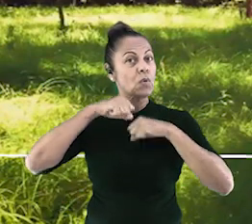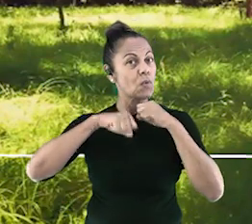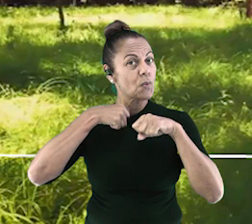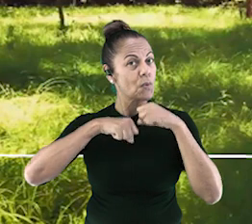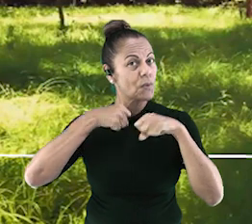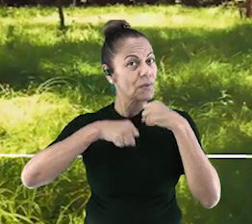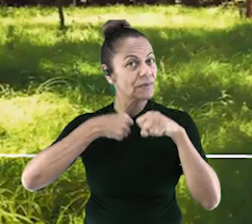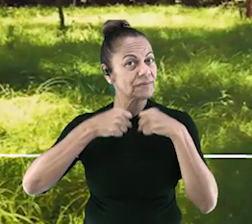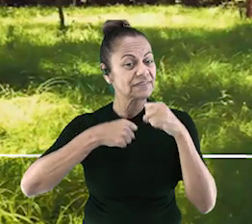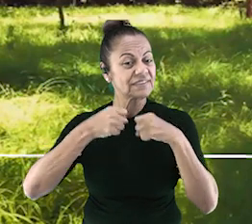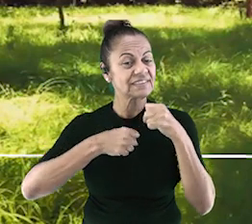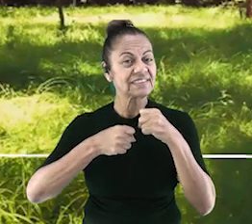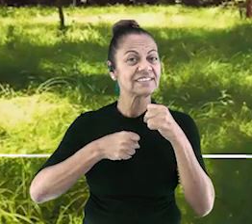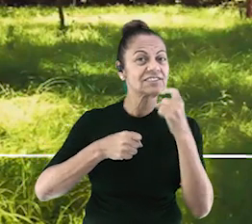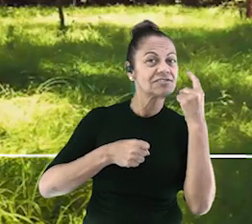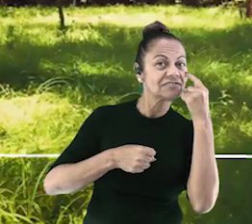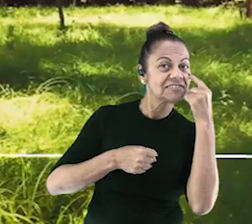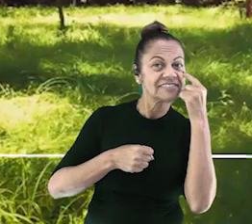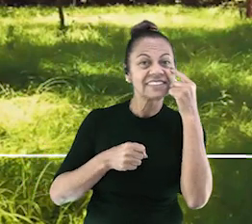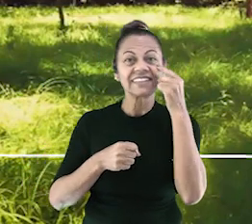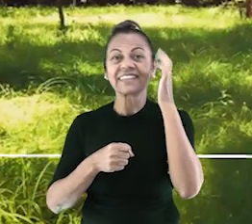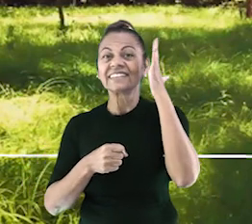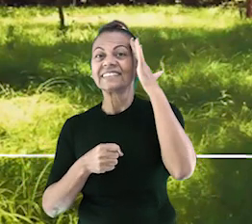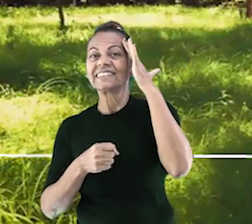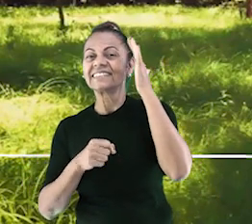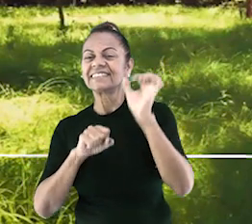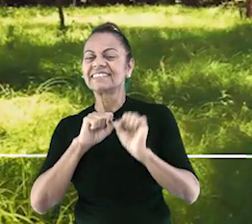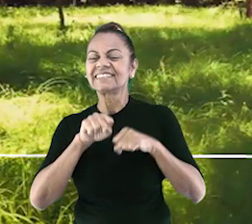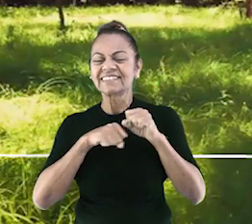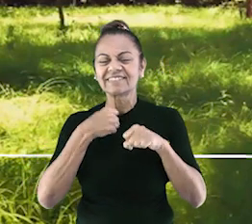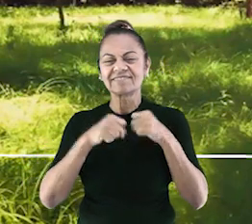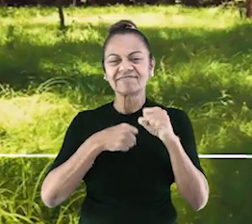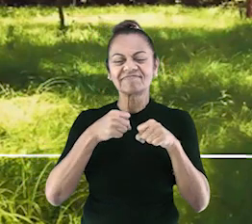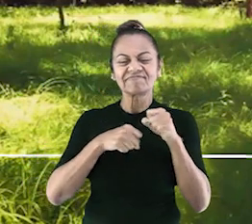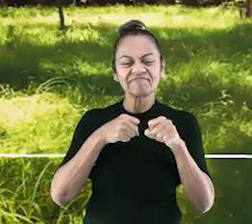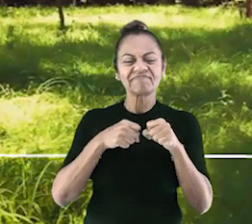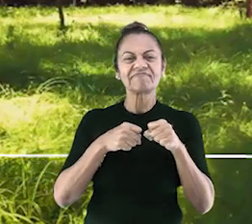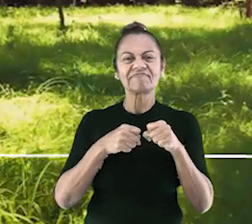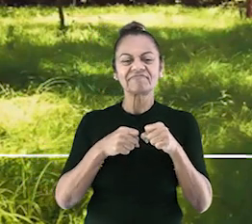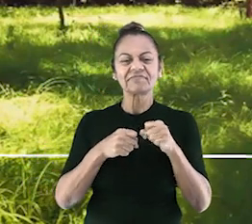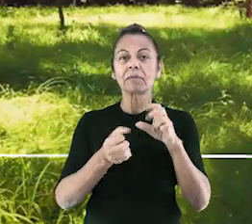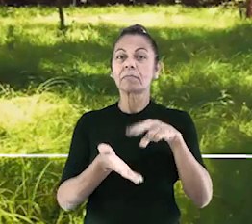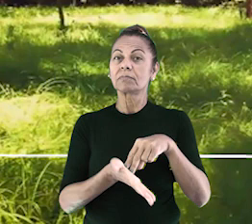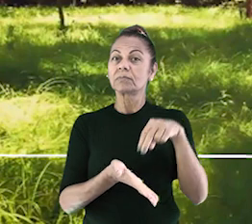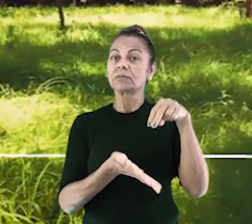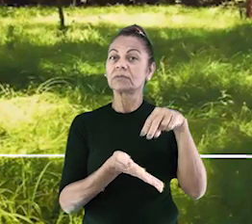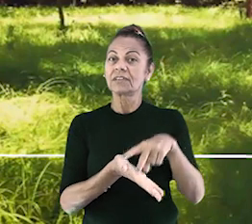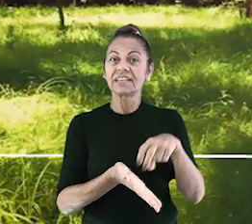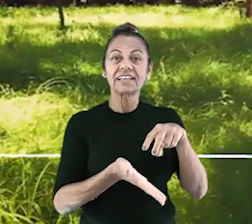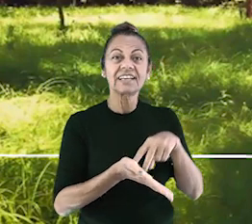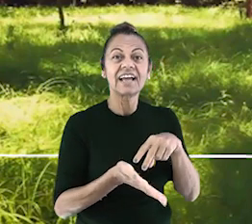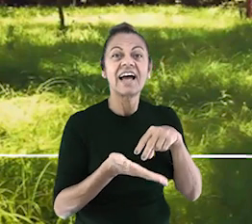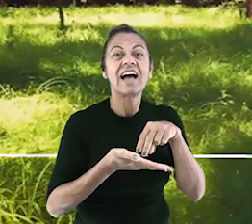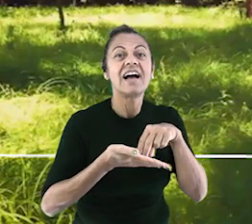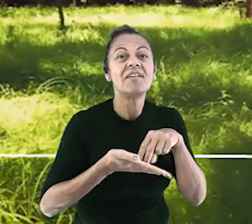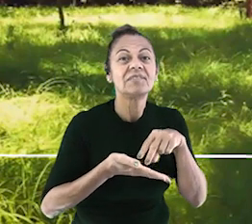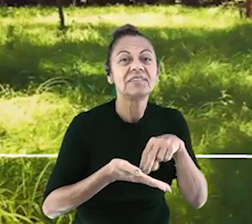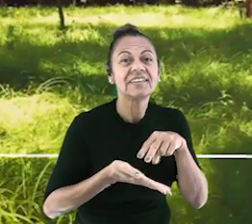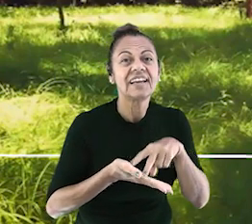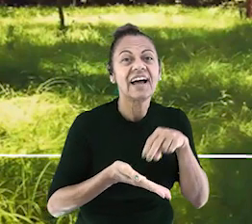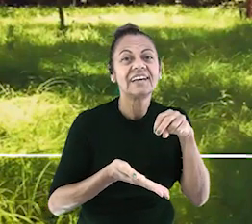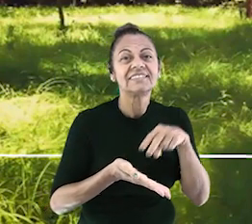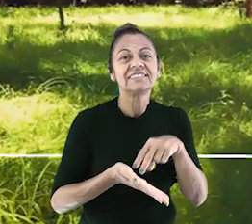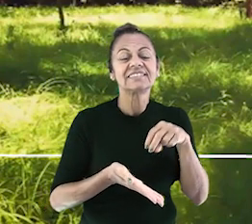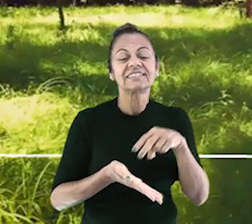A gente sabe correr. Quem tá correndo aí? Deixa eu ver quem sabe correr. Isso! A gente sabe